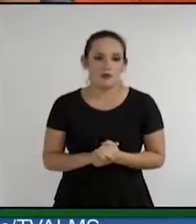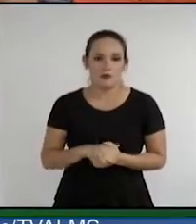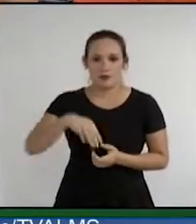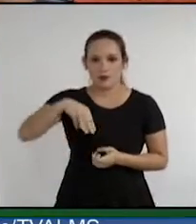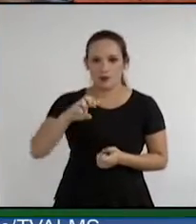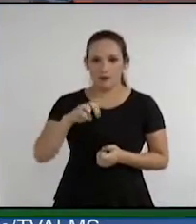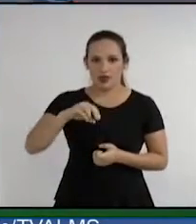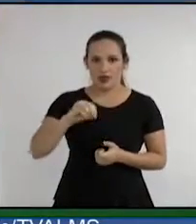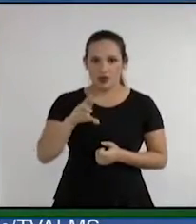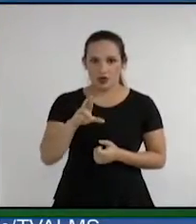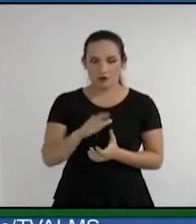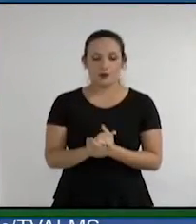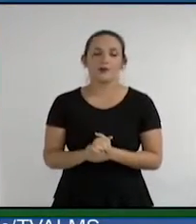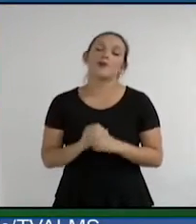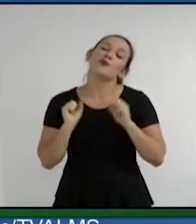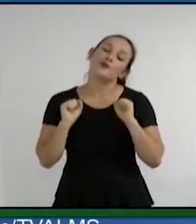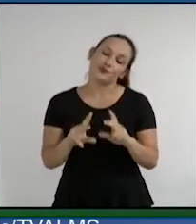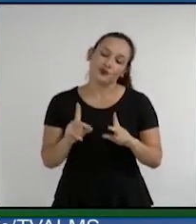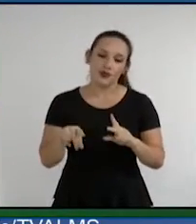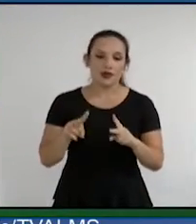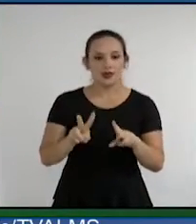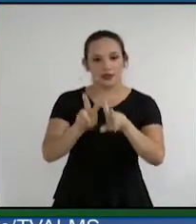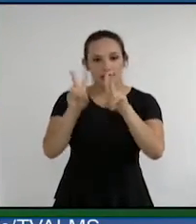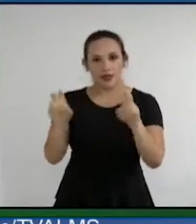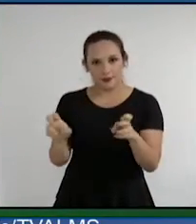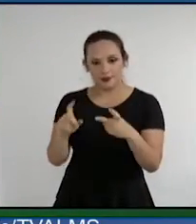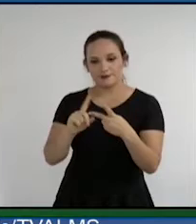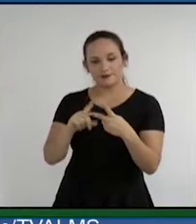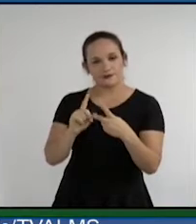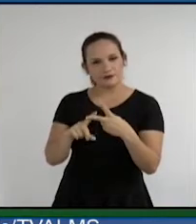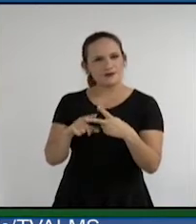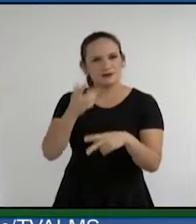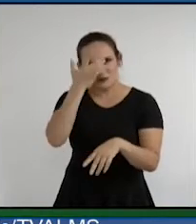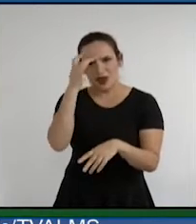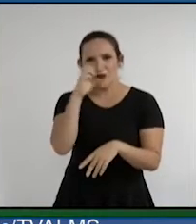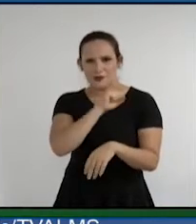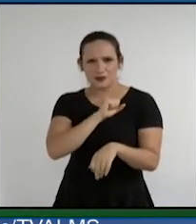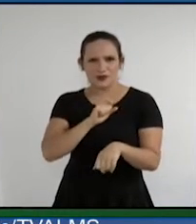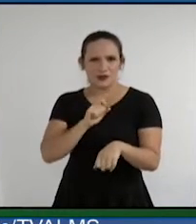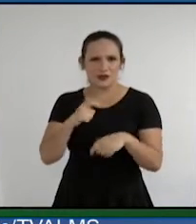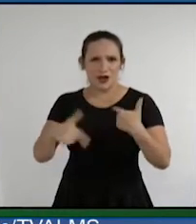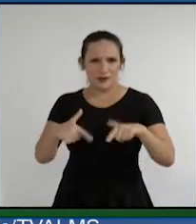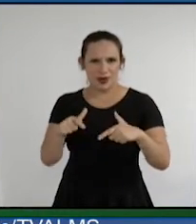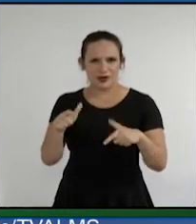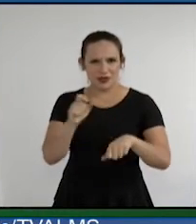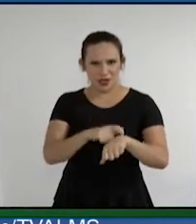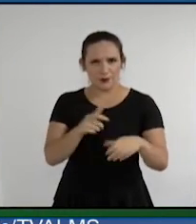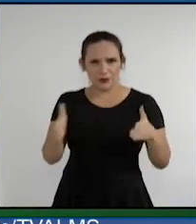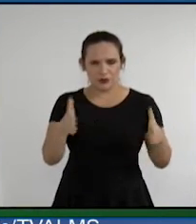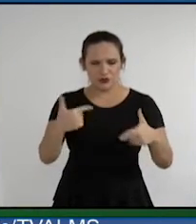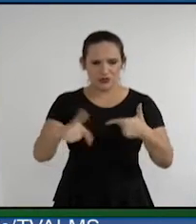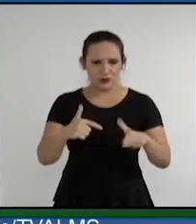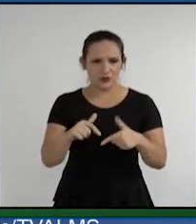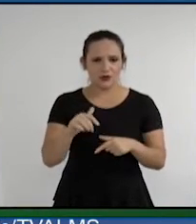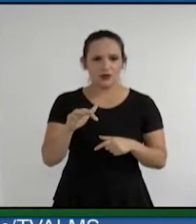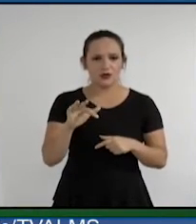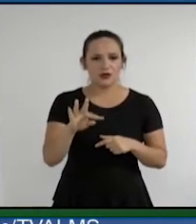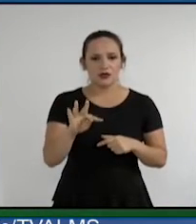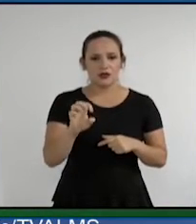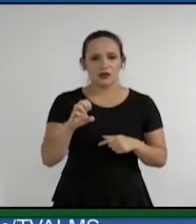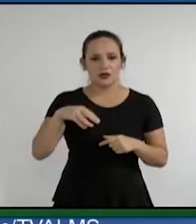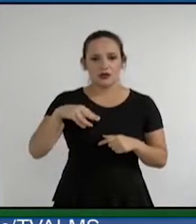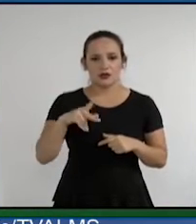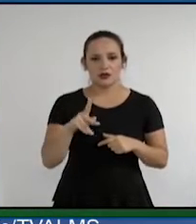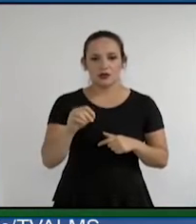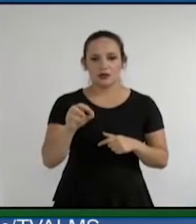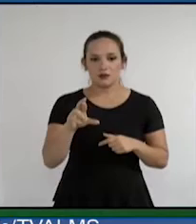Em relação aos temporários, Vossa Excelência disse que o Partido dos Trabalhadores votou em separado. Votou mesmo.